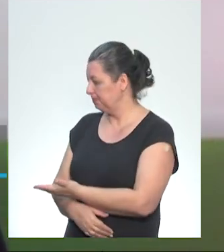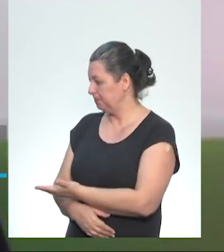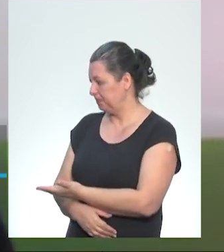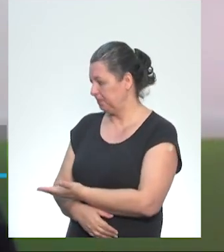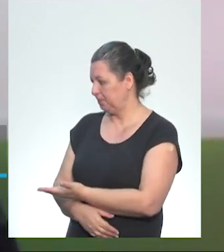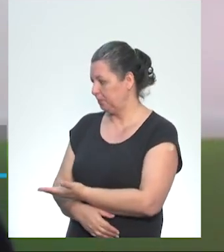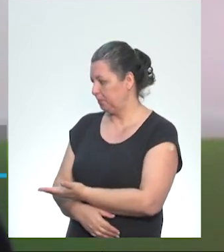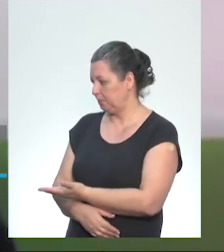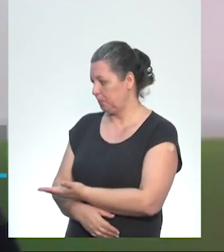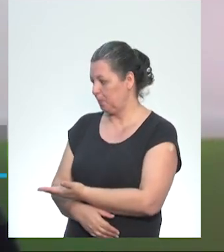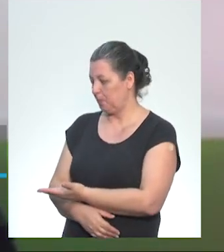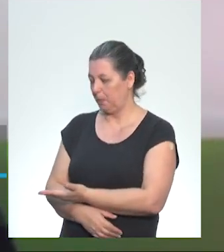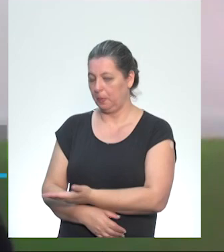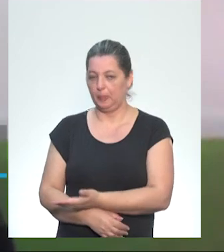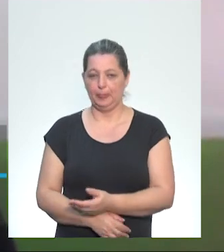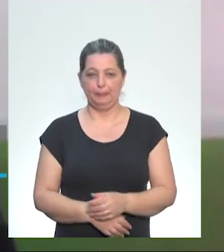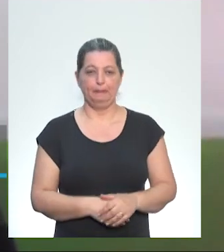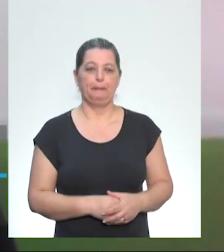também sem o tio Cedia,